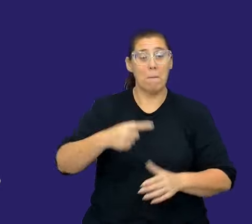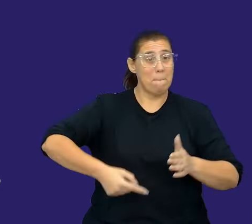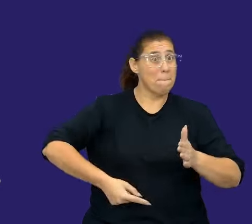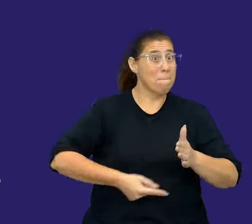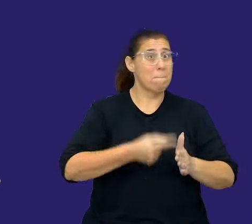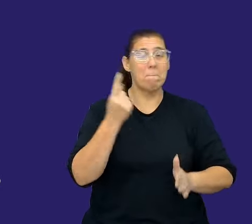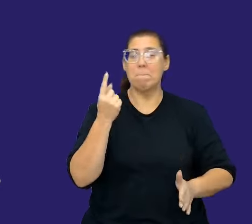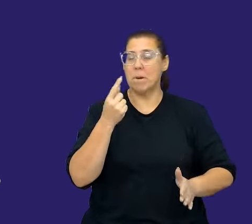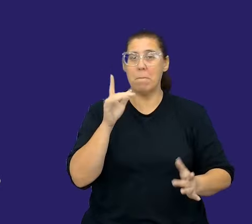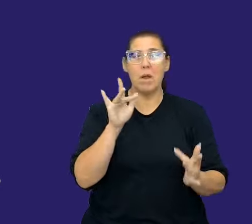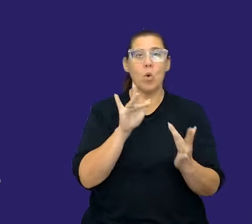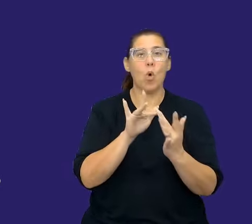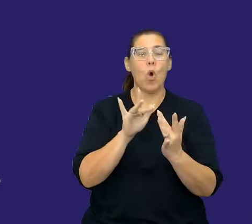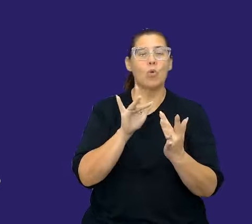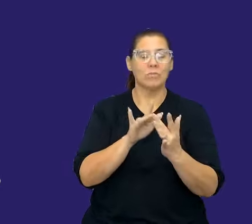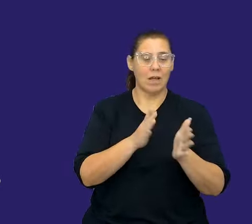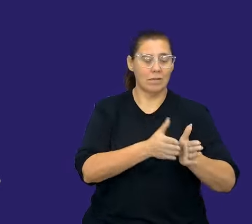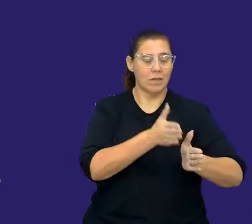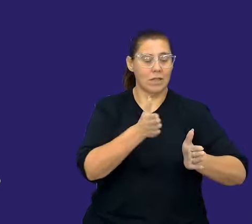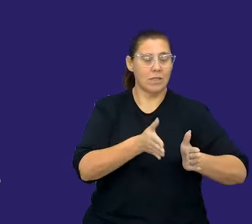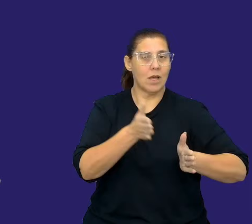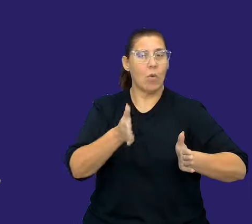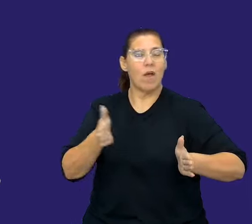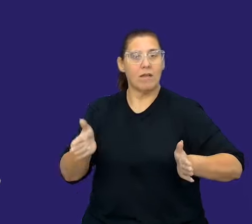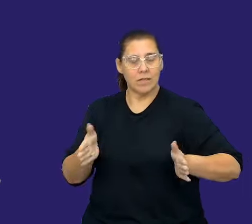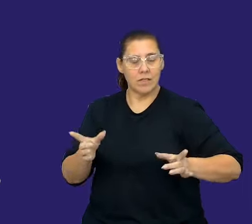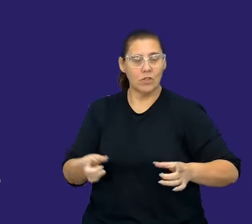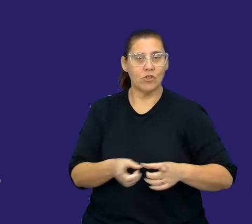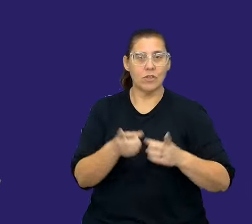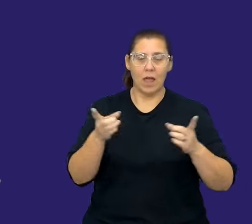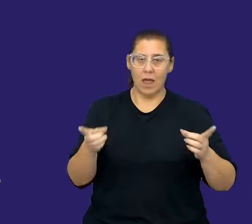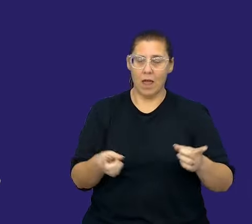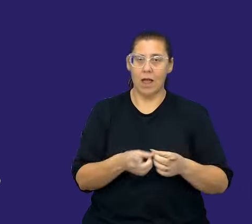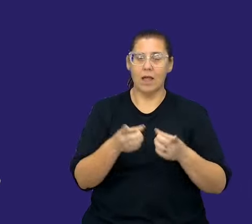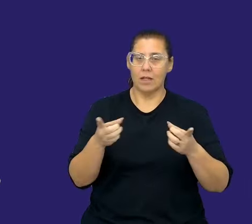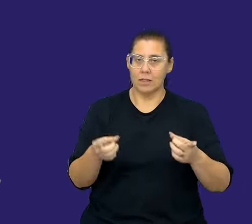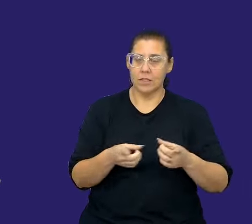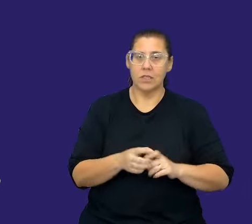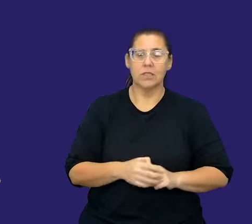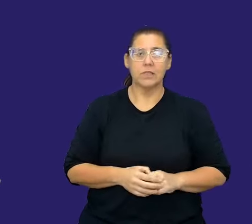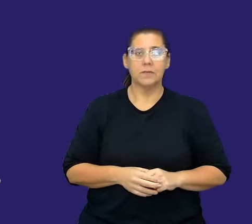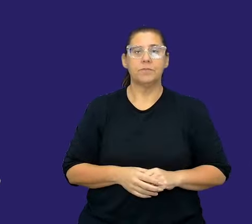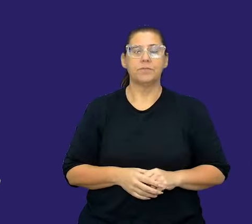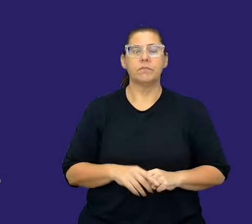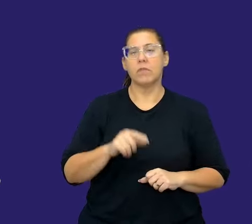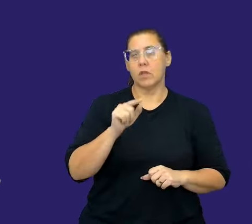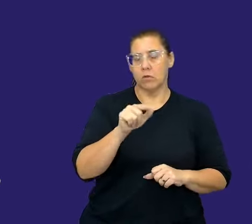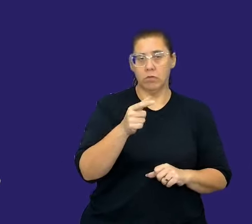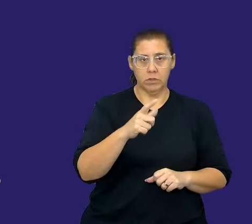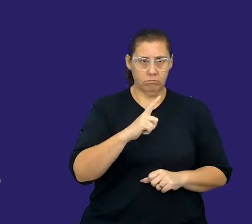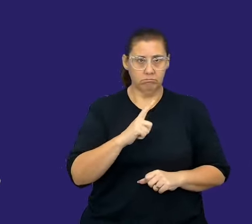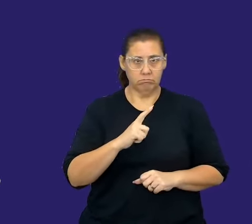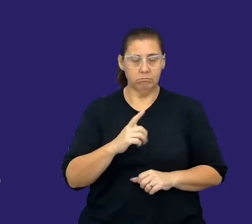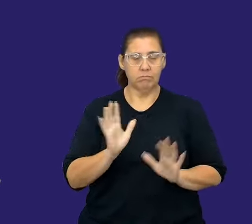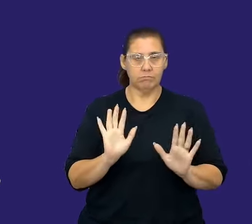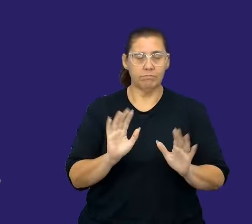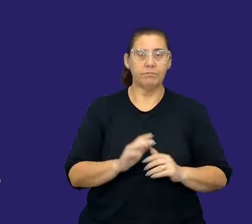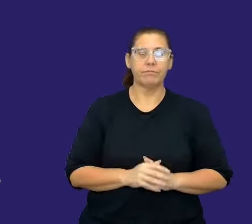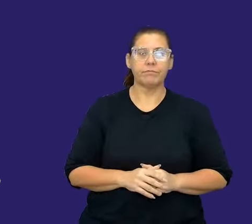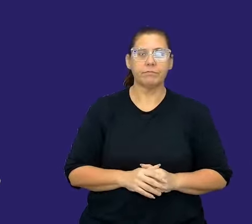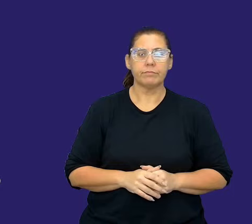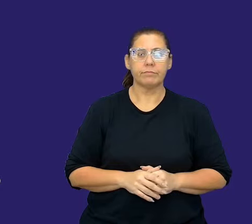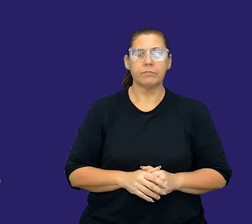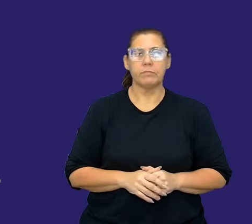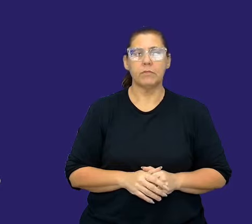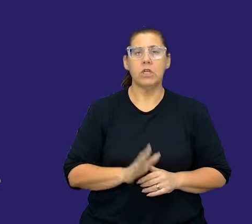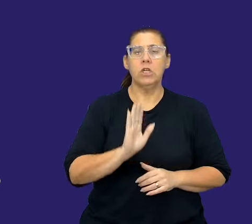primeira aproximação dessa sequência didática que vocês estão tendo. Porque